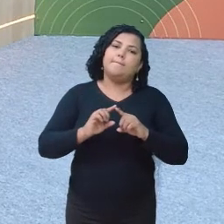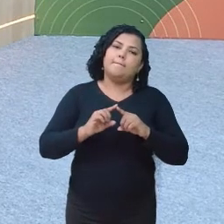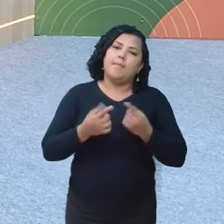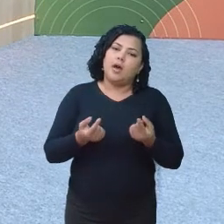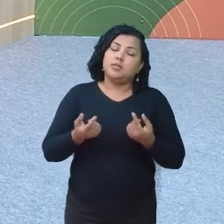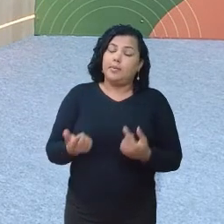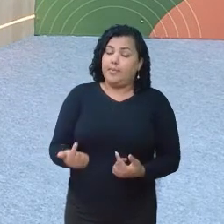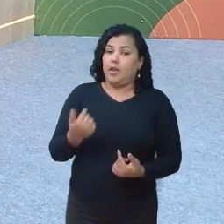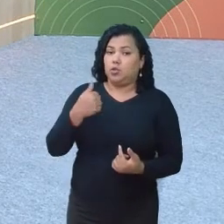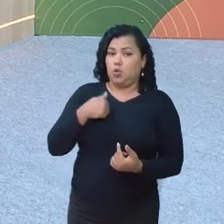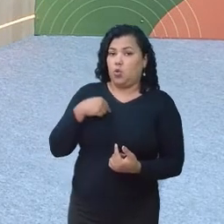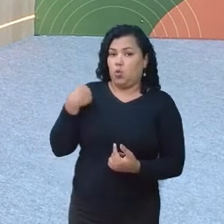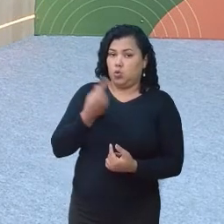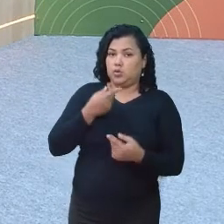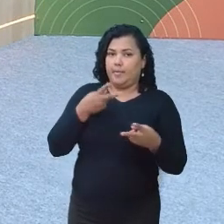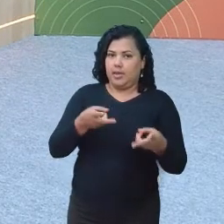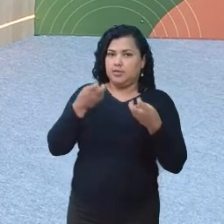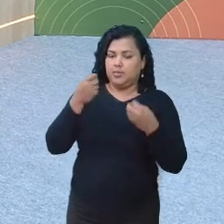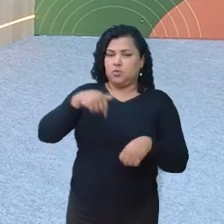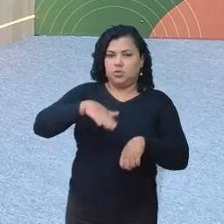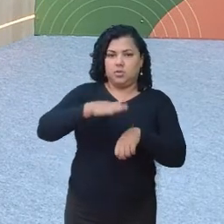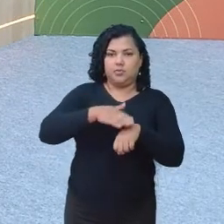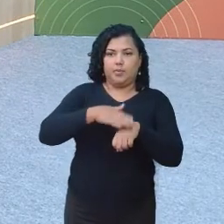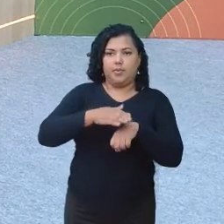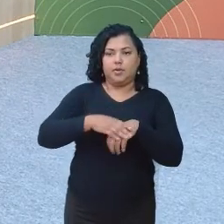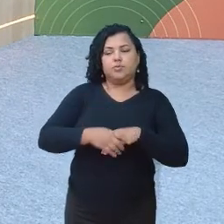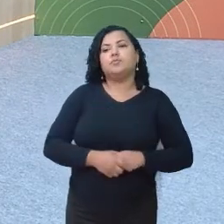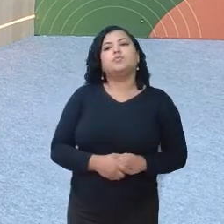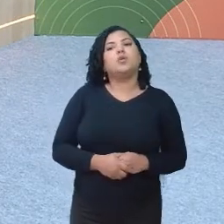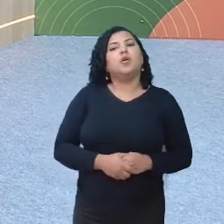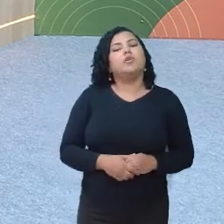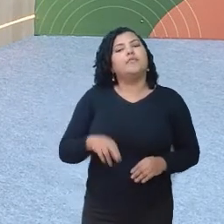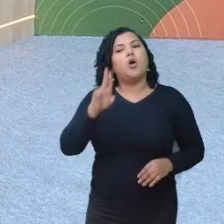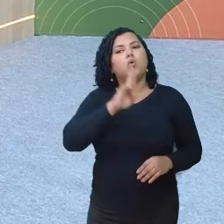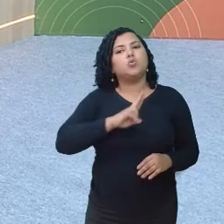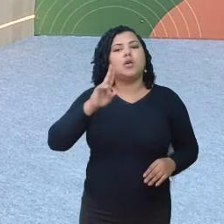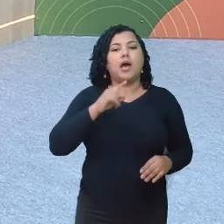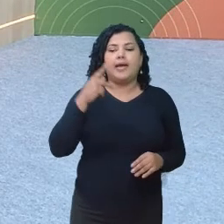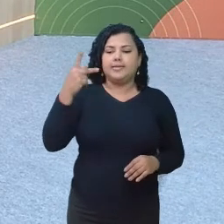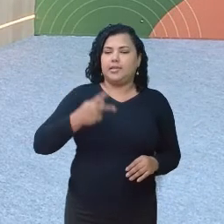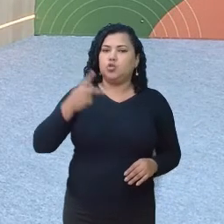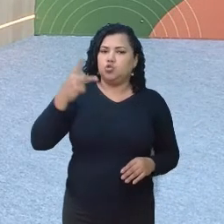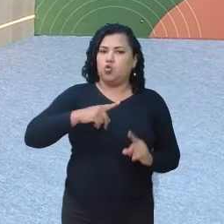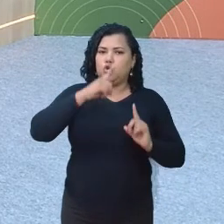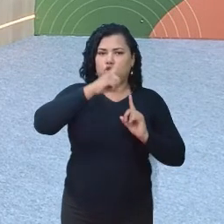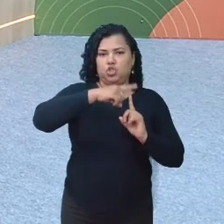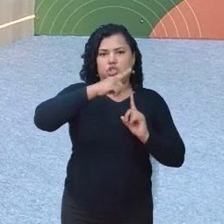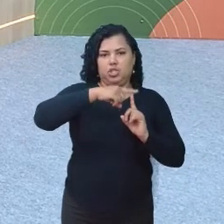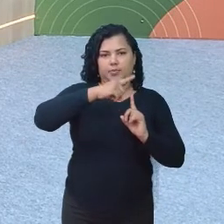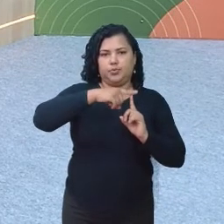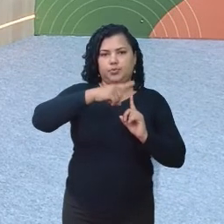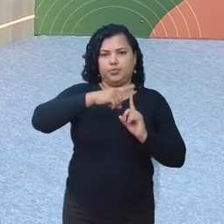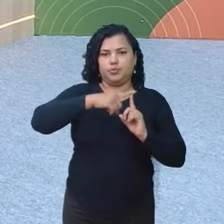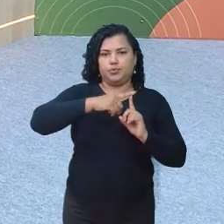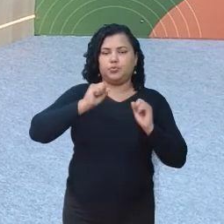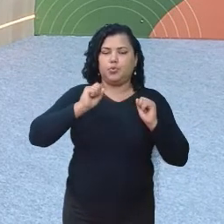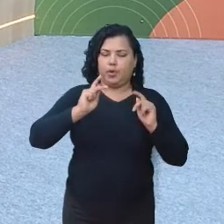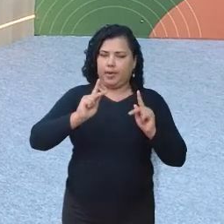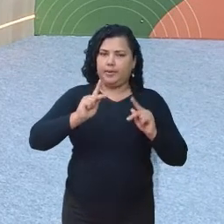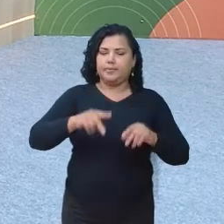para a gente, no nosso universo aqui, nesse momento, a gente só vai utilizar a classificação de paralelogramo